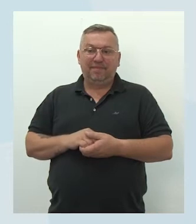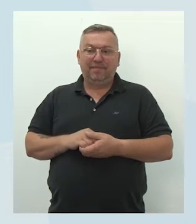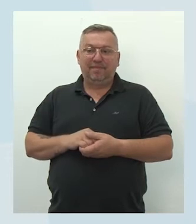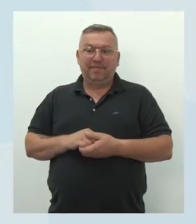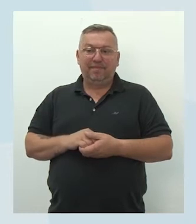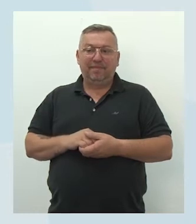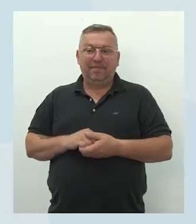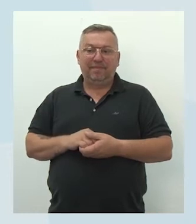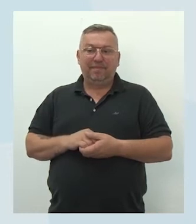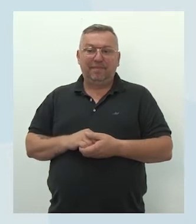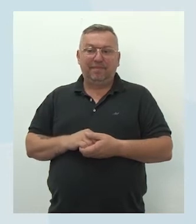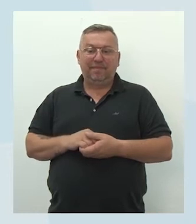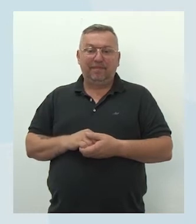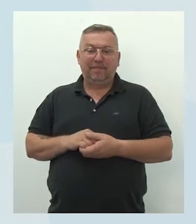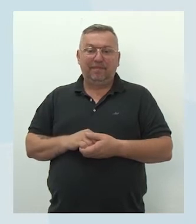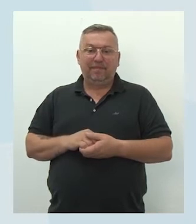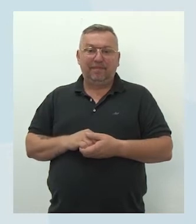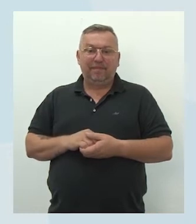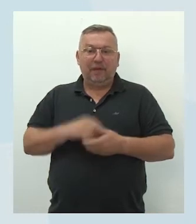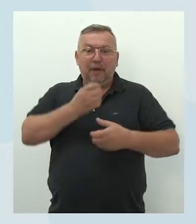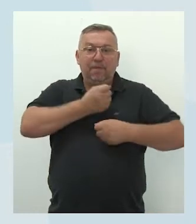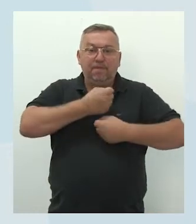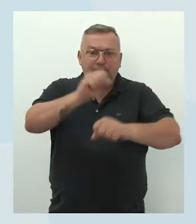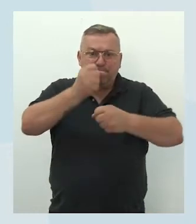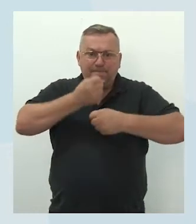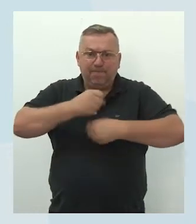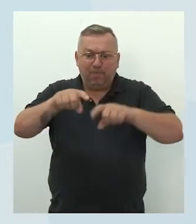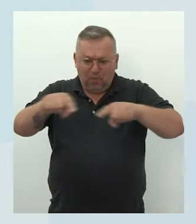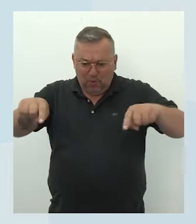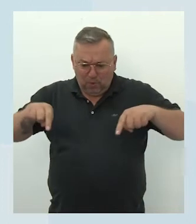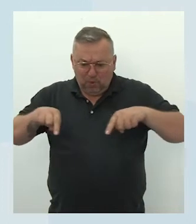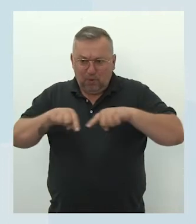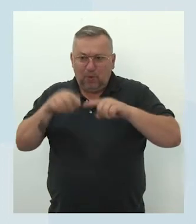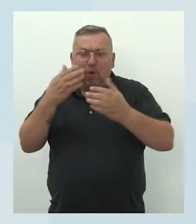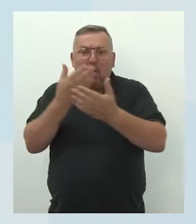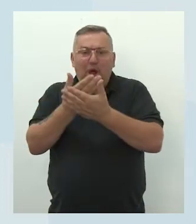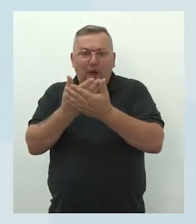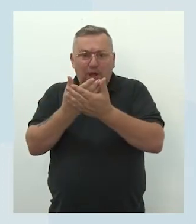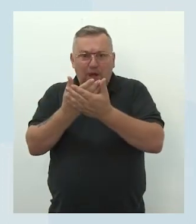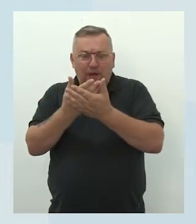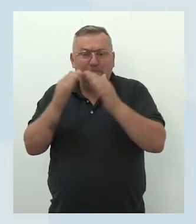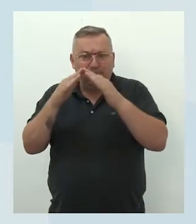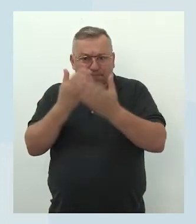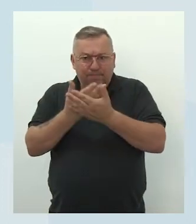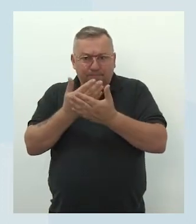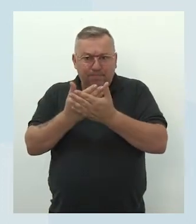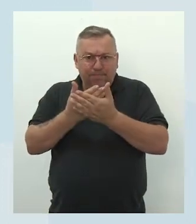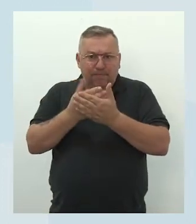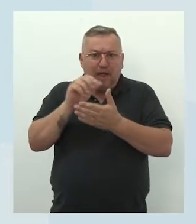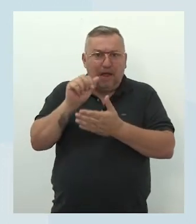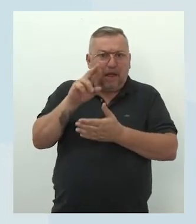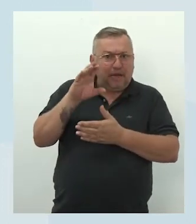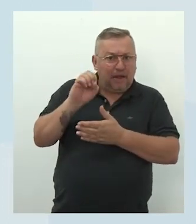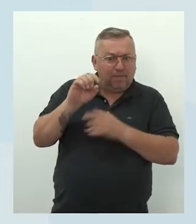Bom, então vamos lá. Varrer todo o pátio da escola. É área ou